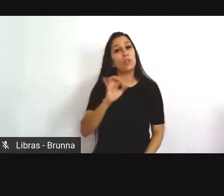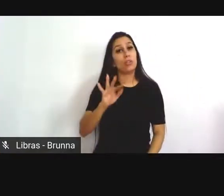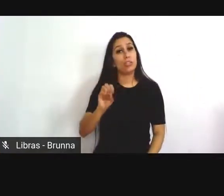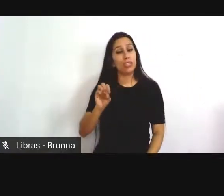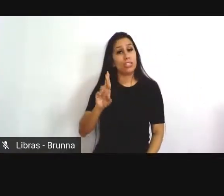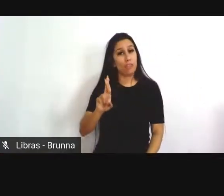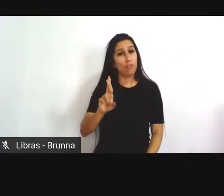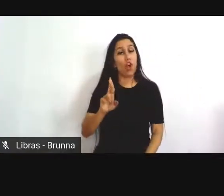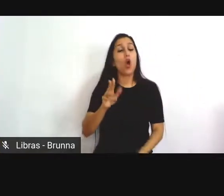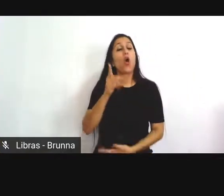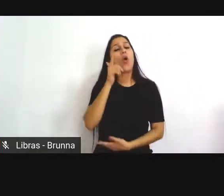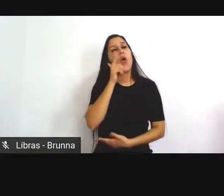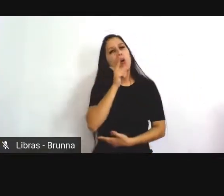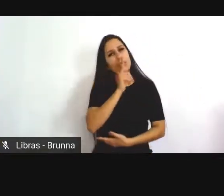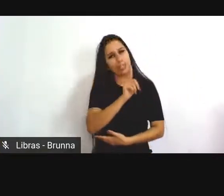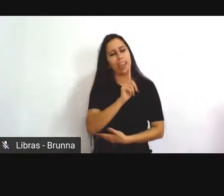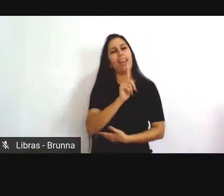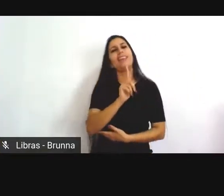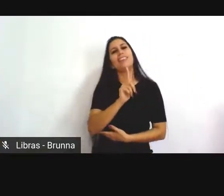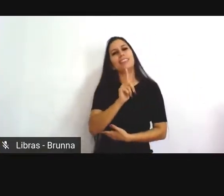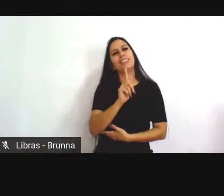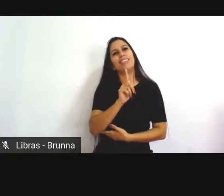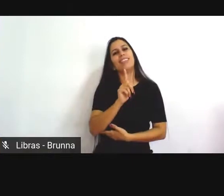alguma forma manter,